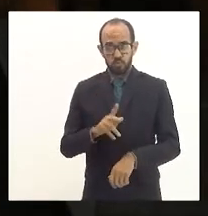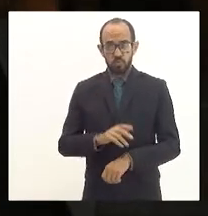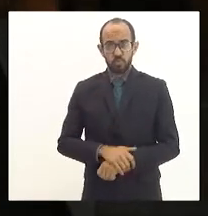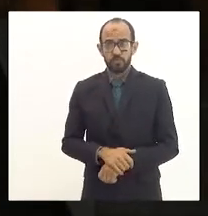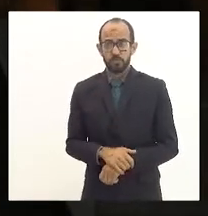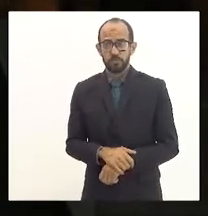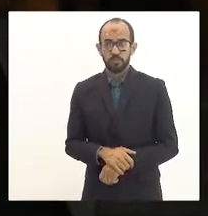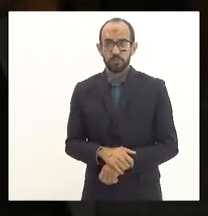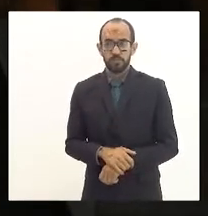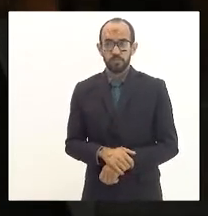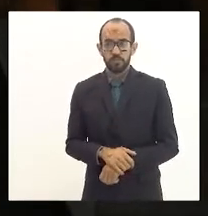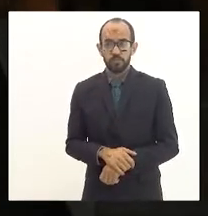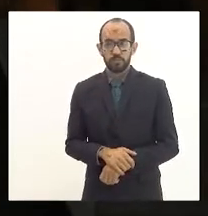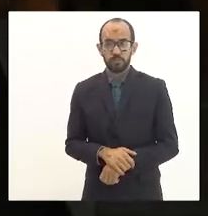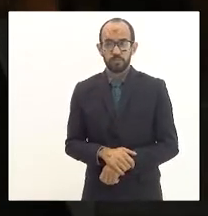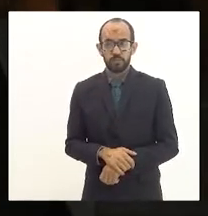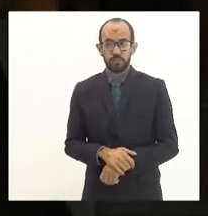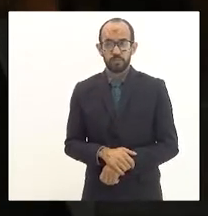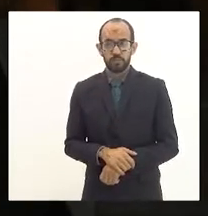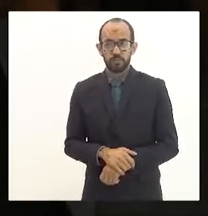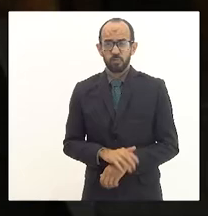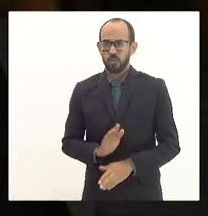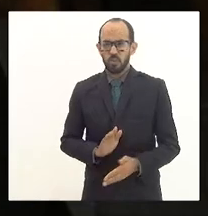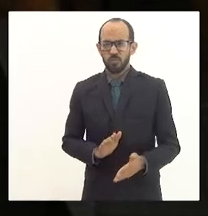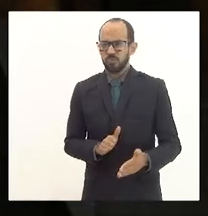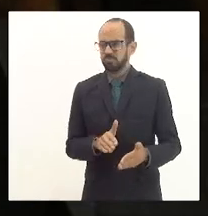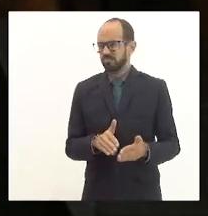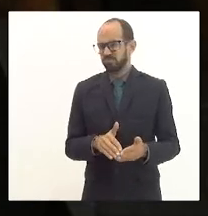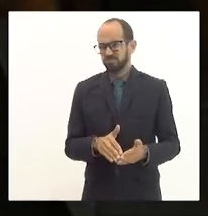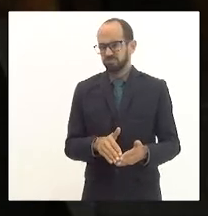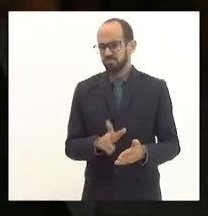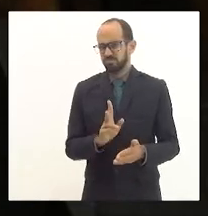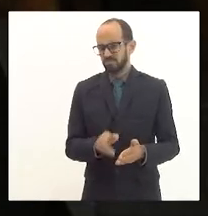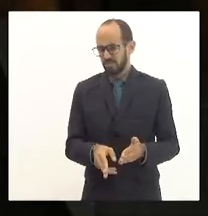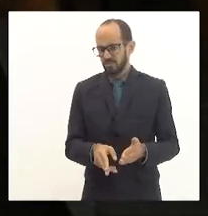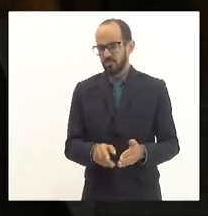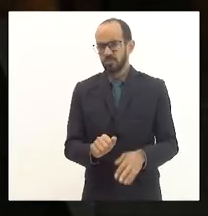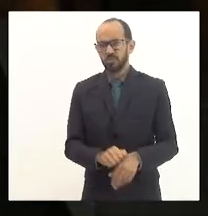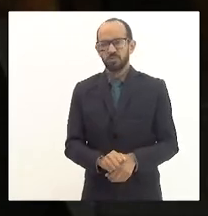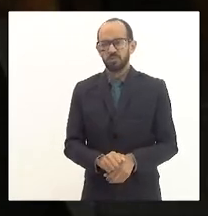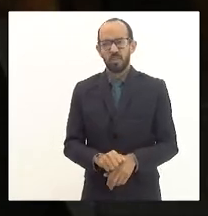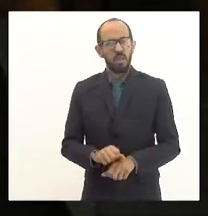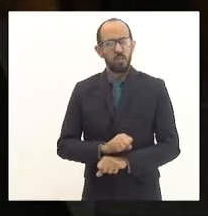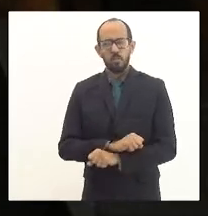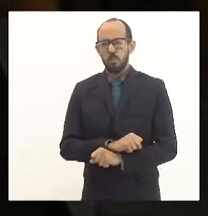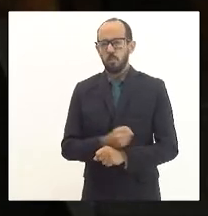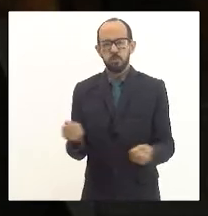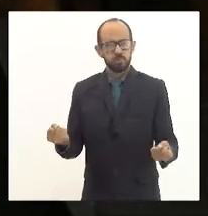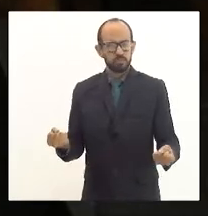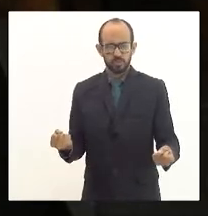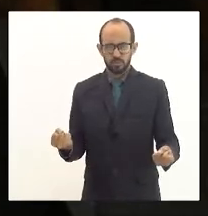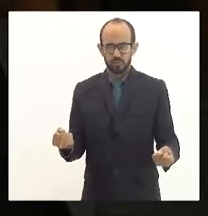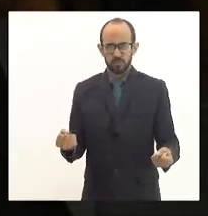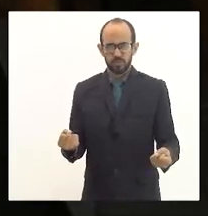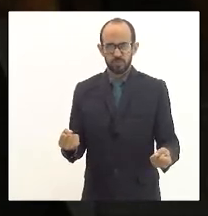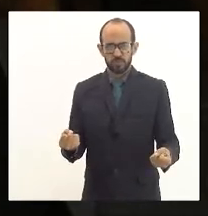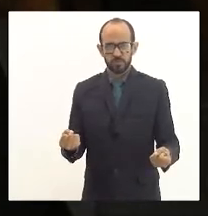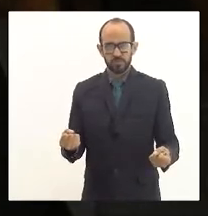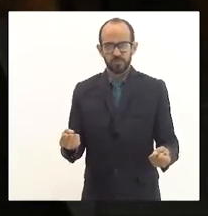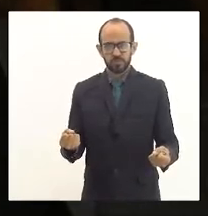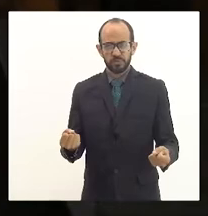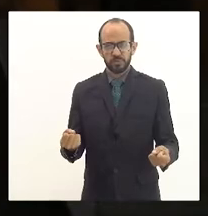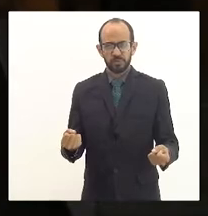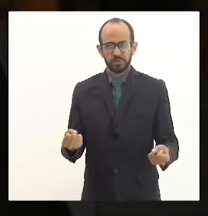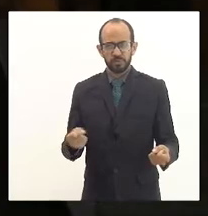na mesma direção no mesmo Norte não é possível Oi